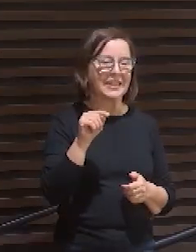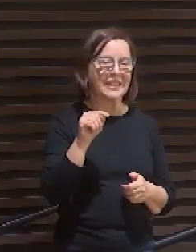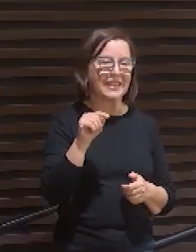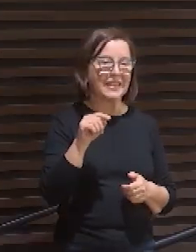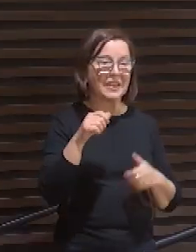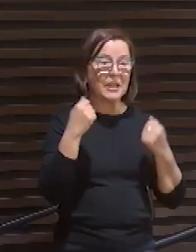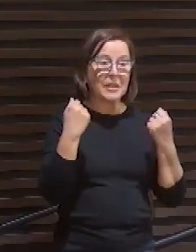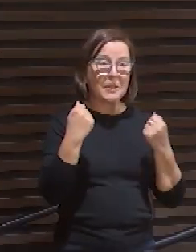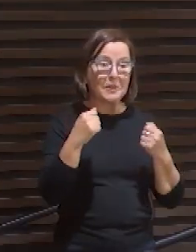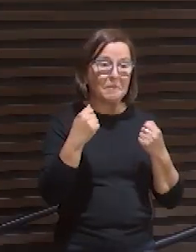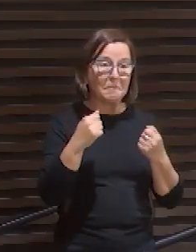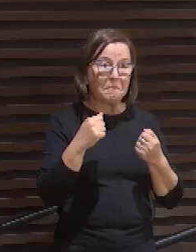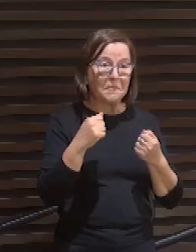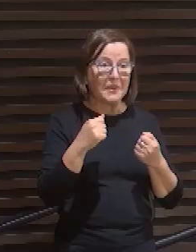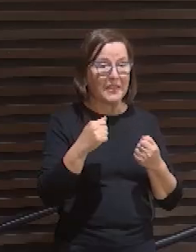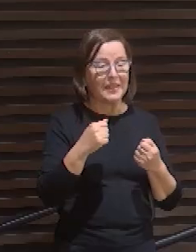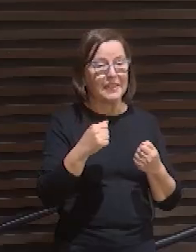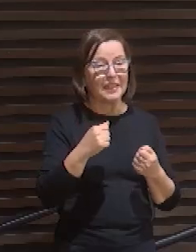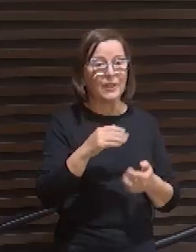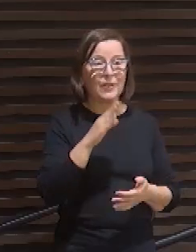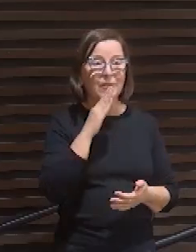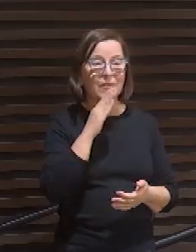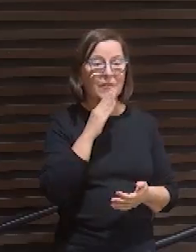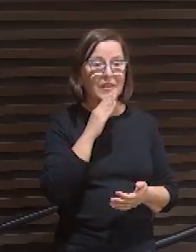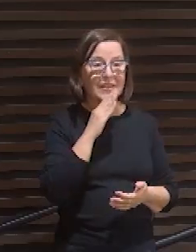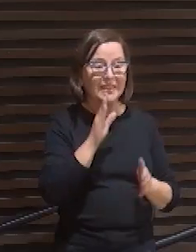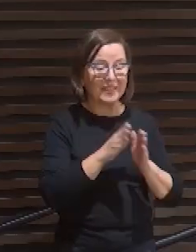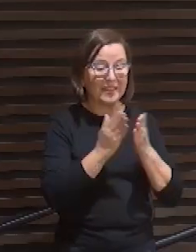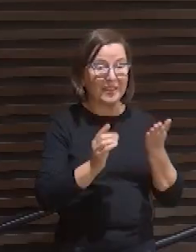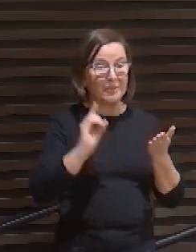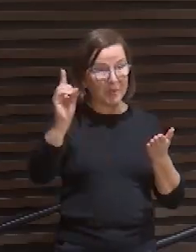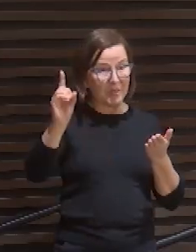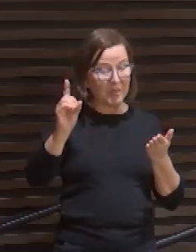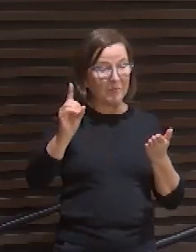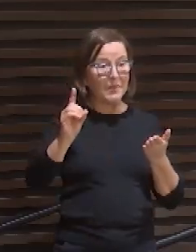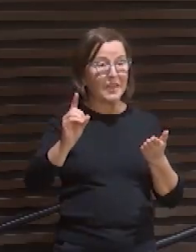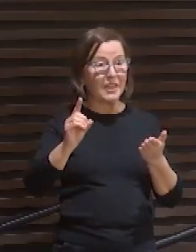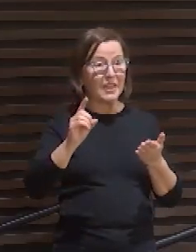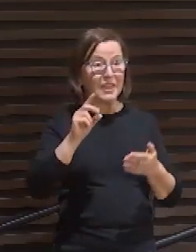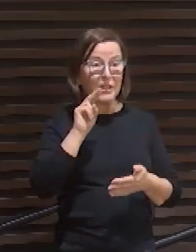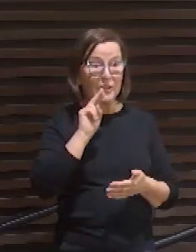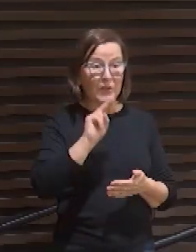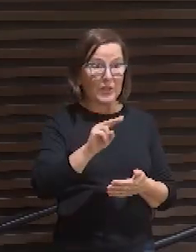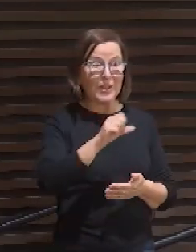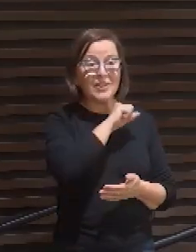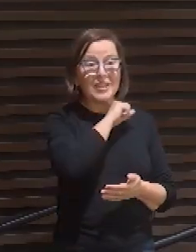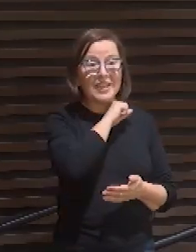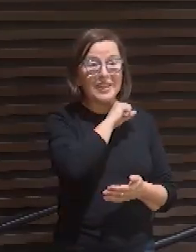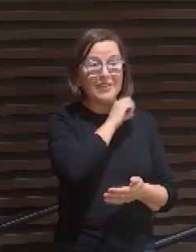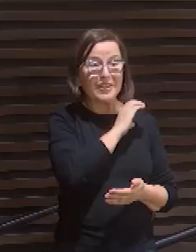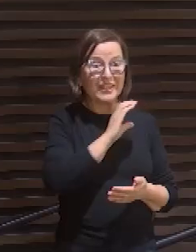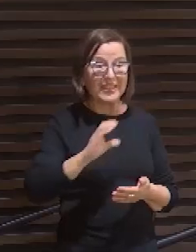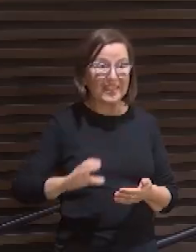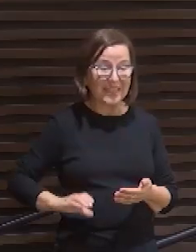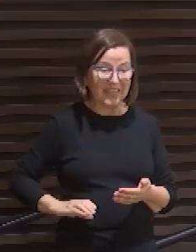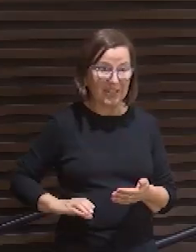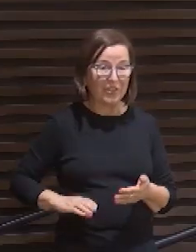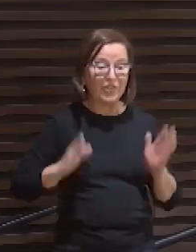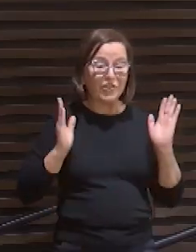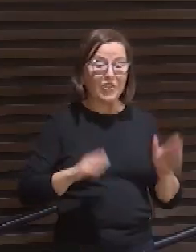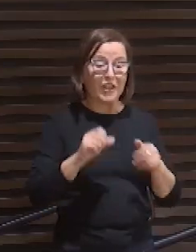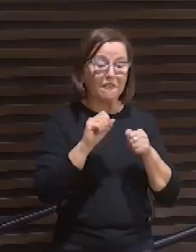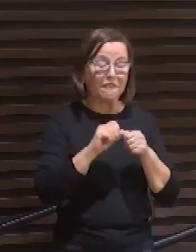contactar-se com a palavra de Deus e olhar para o sacrifício de Cristo que foi feito de uma vez para sempre